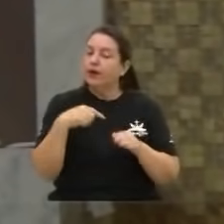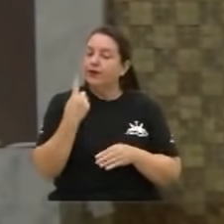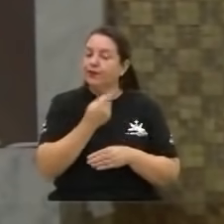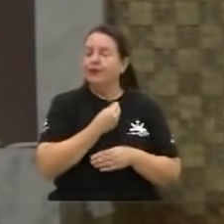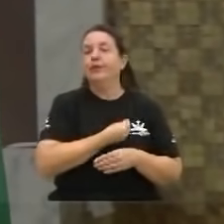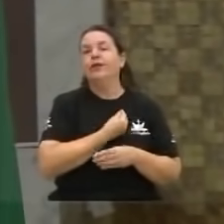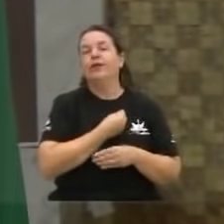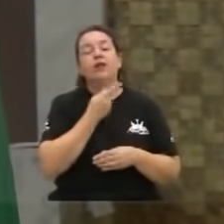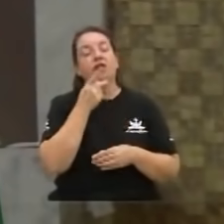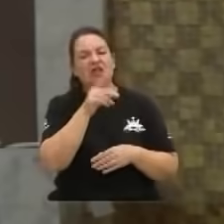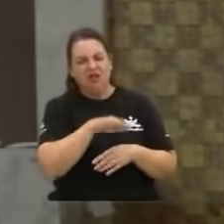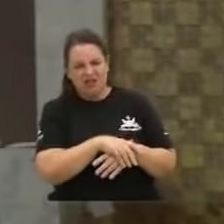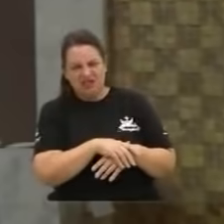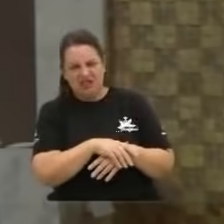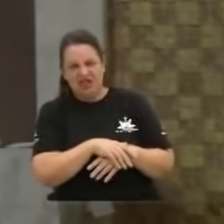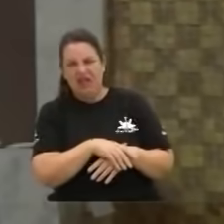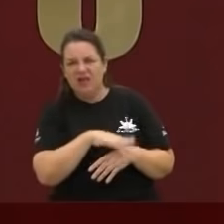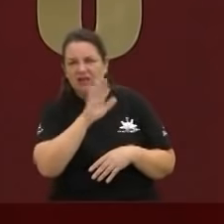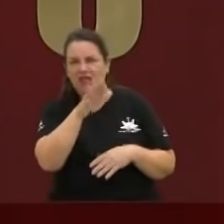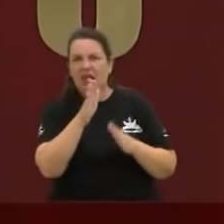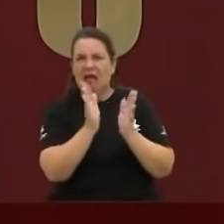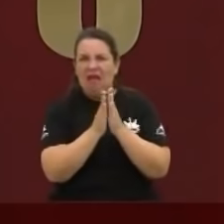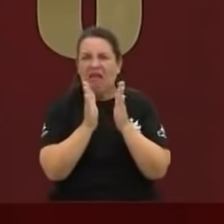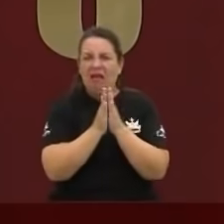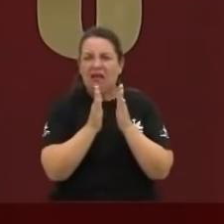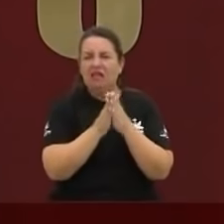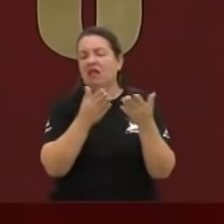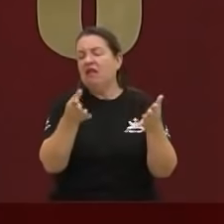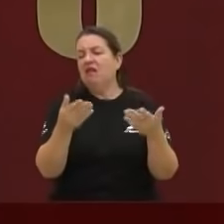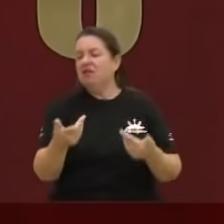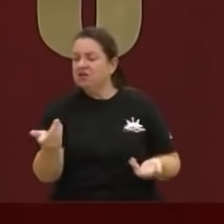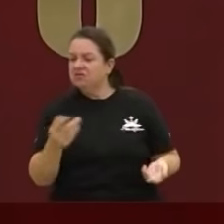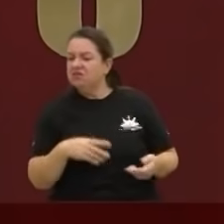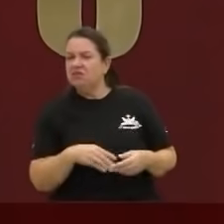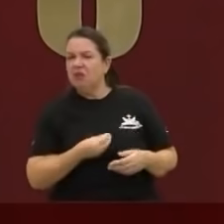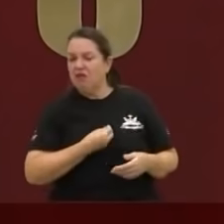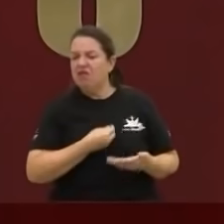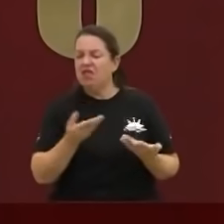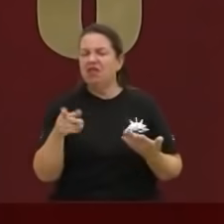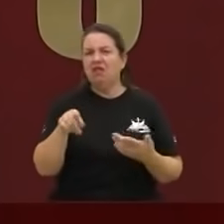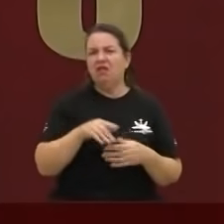nossa vida e dizem: você, meu filho, você reza tanto, olha onde você está.